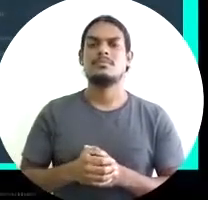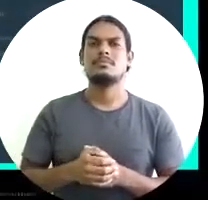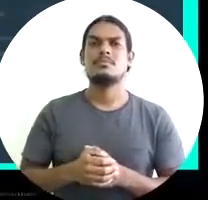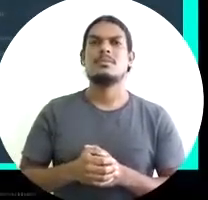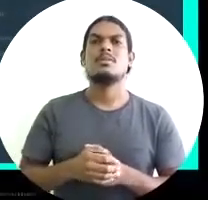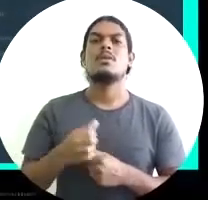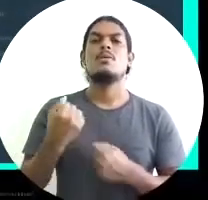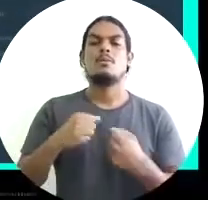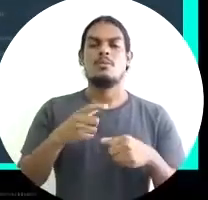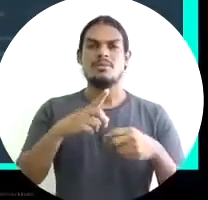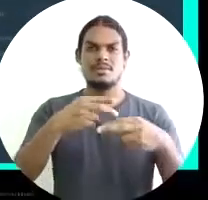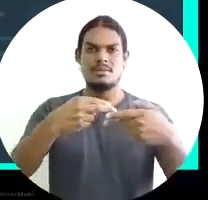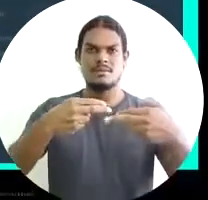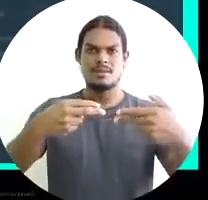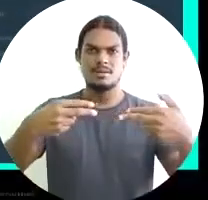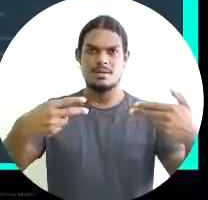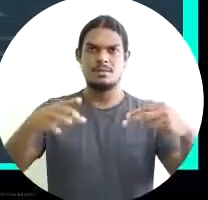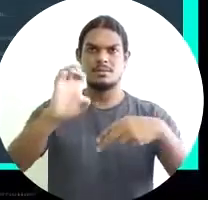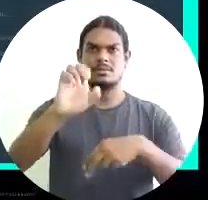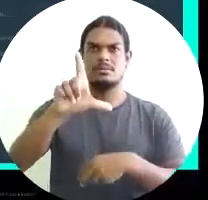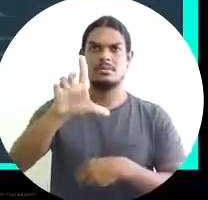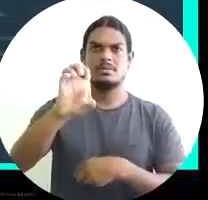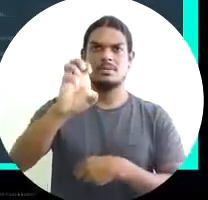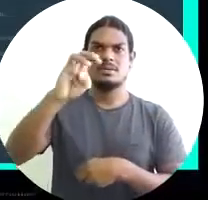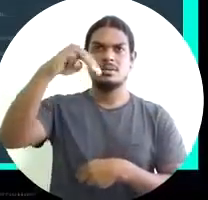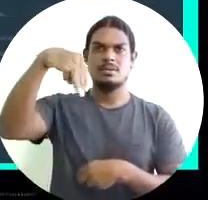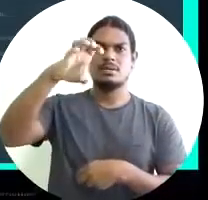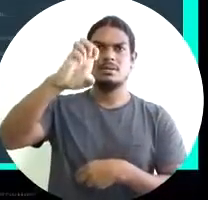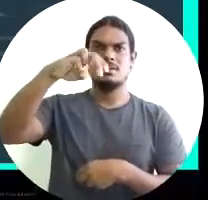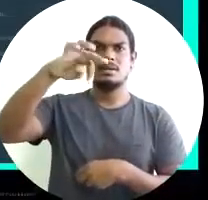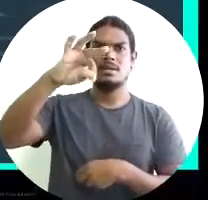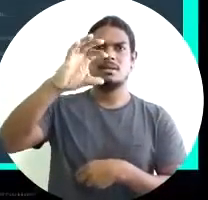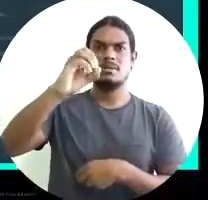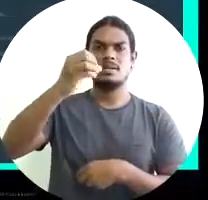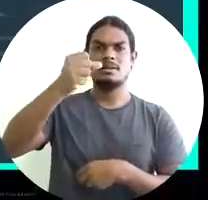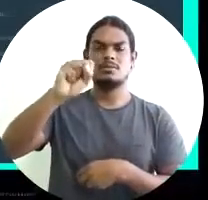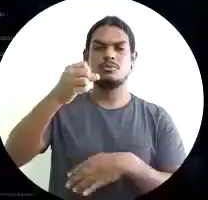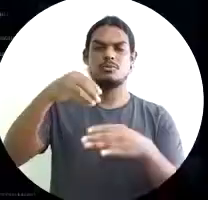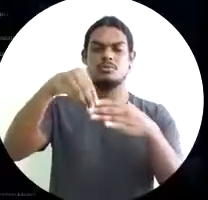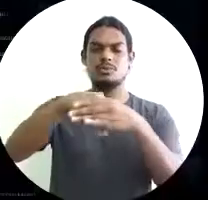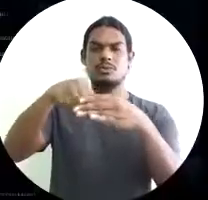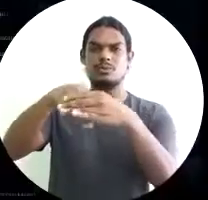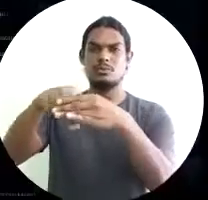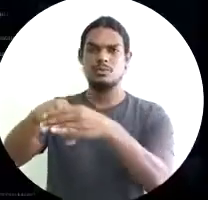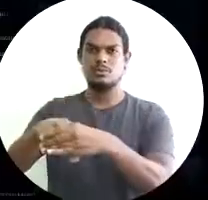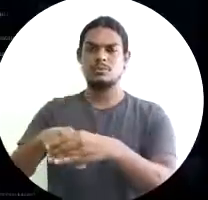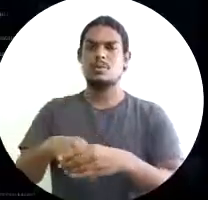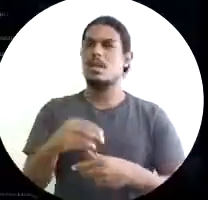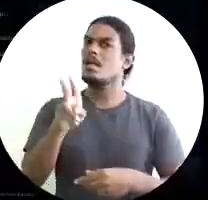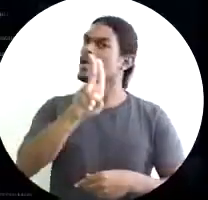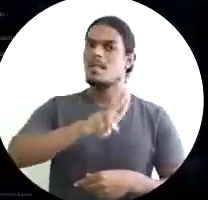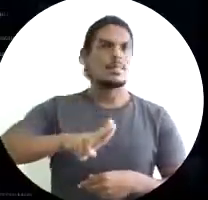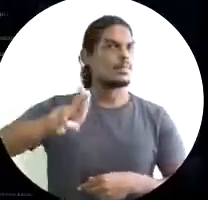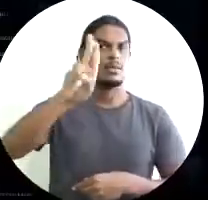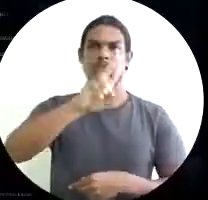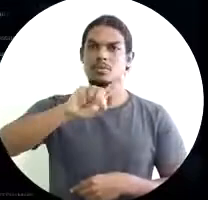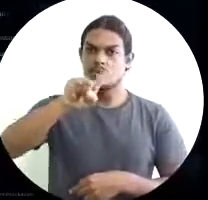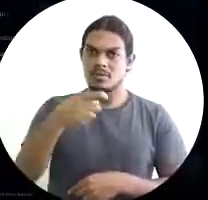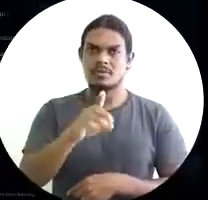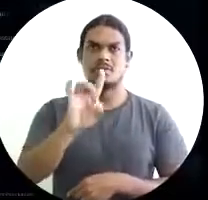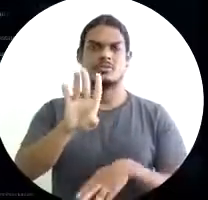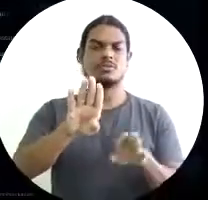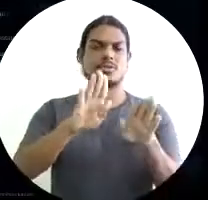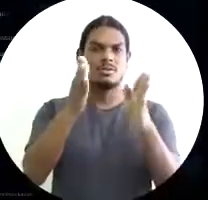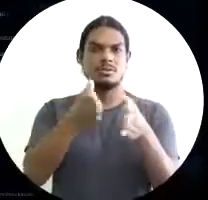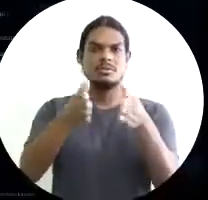vários elementos, um dentro do outro. Então, nesse caso, a gente não usa vírgula, a gente só coloca um ao lado do outro,